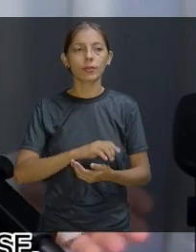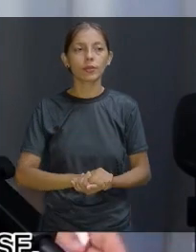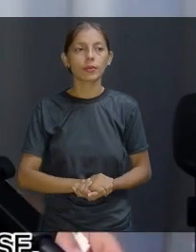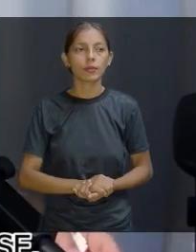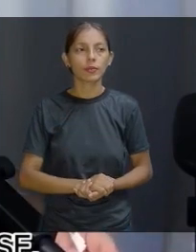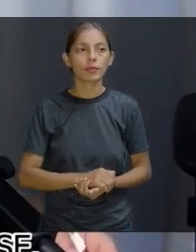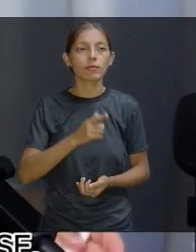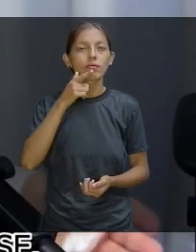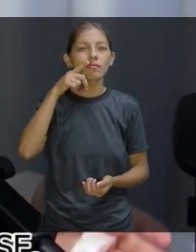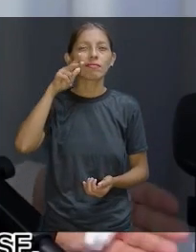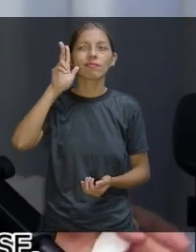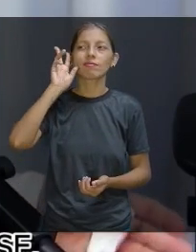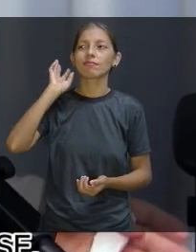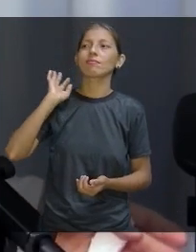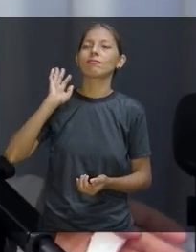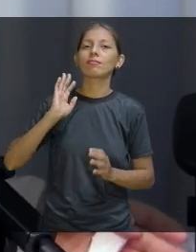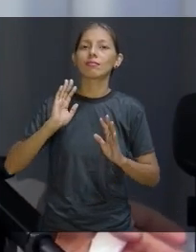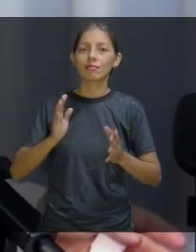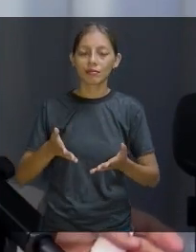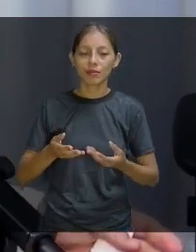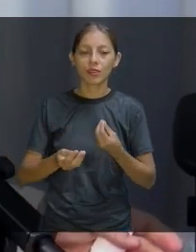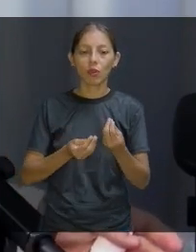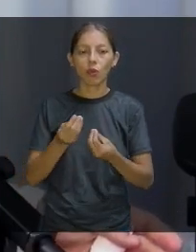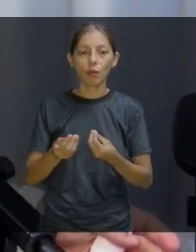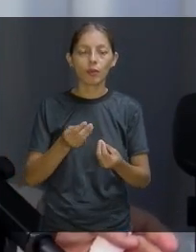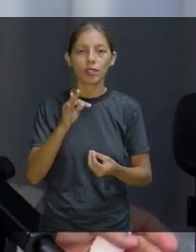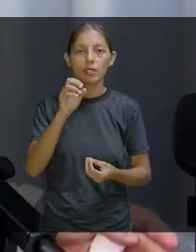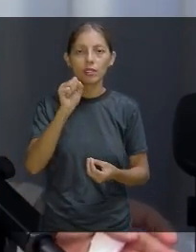fiz cumprir decisões do TSE,